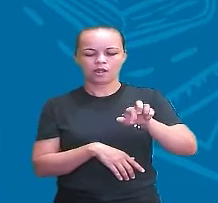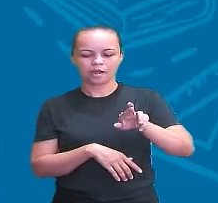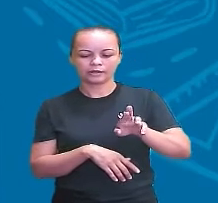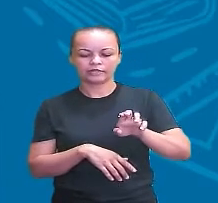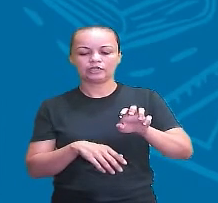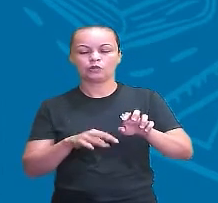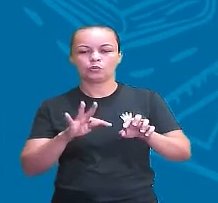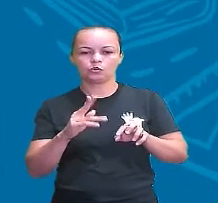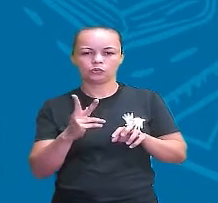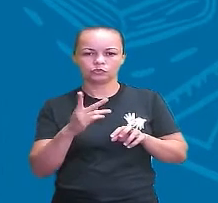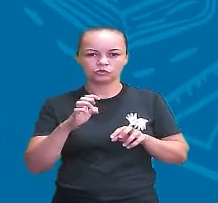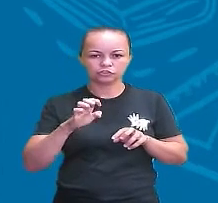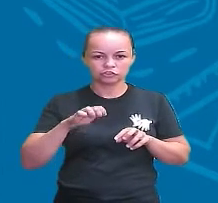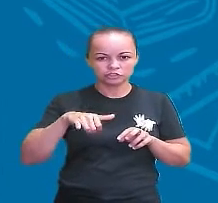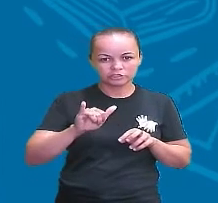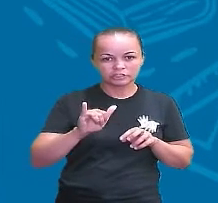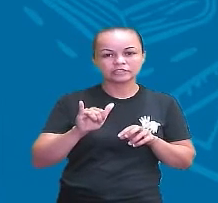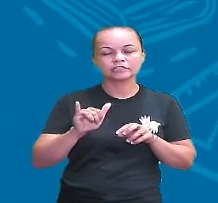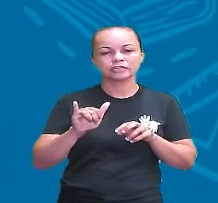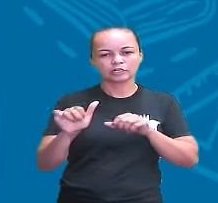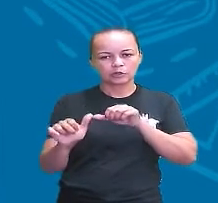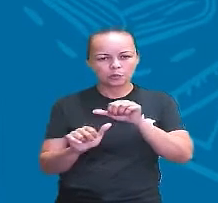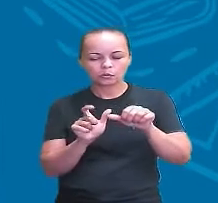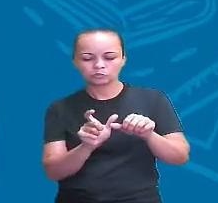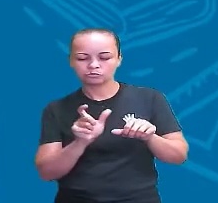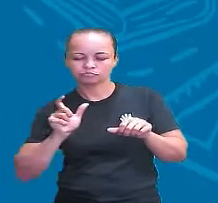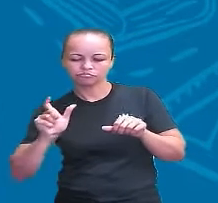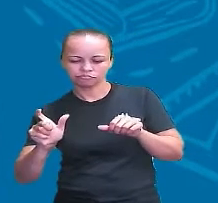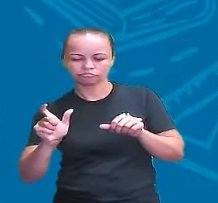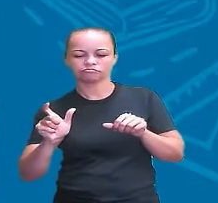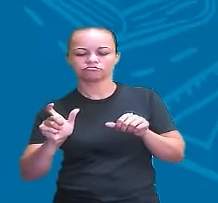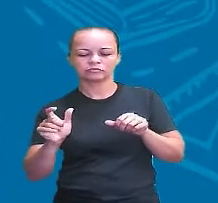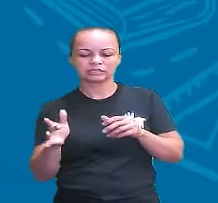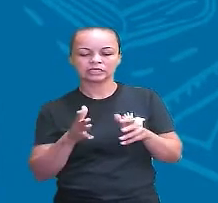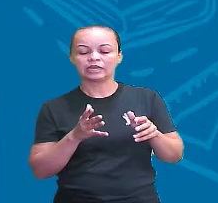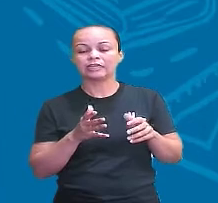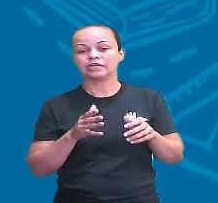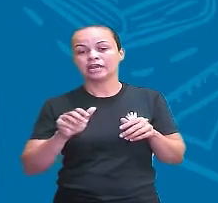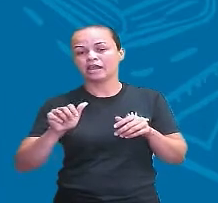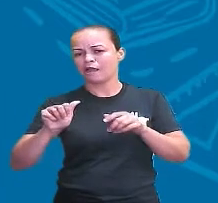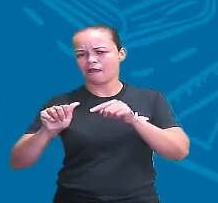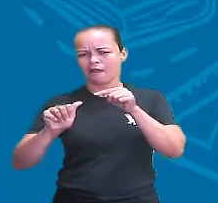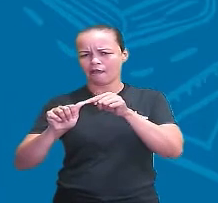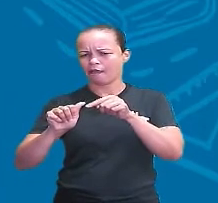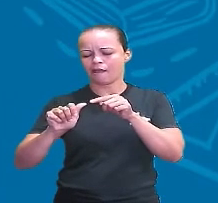na frente, mas quando tiver ele vai ficar sempre acompanhado do when. E a letra A a gente